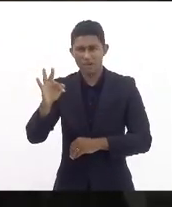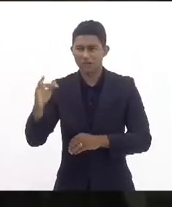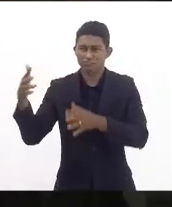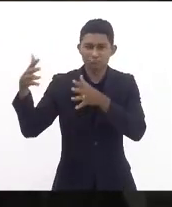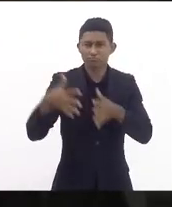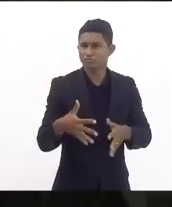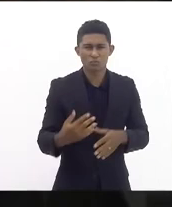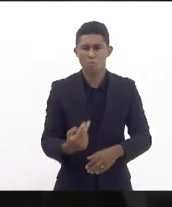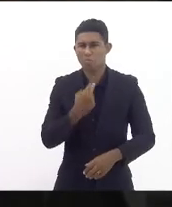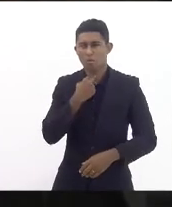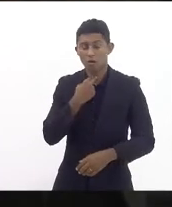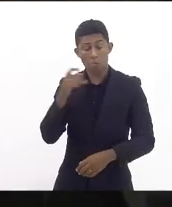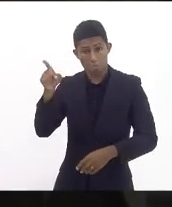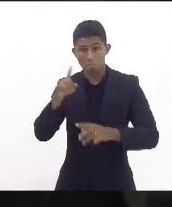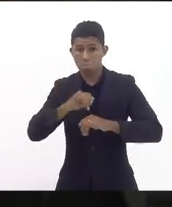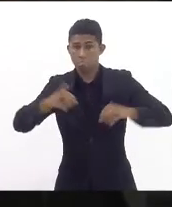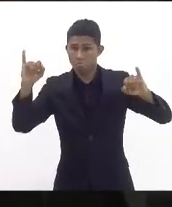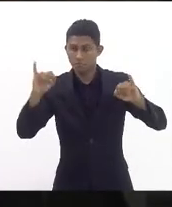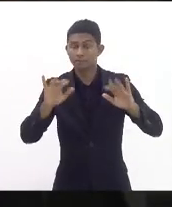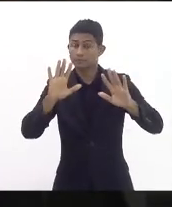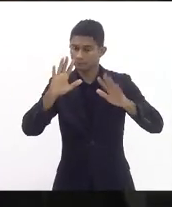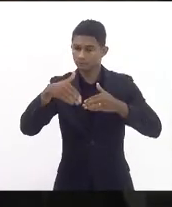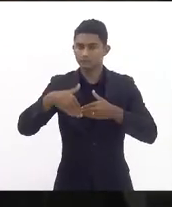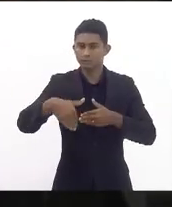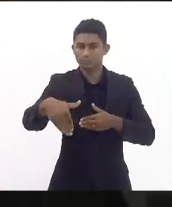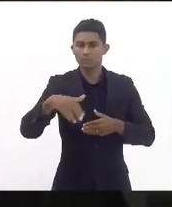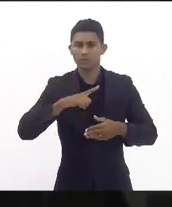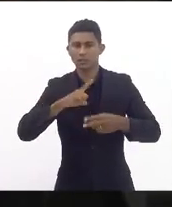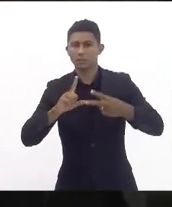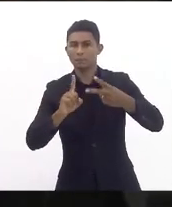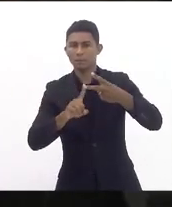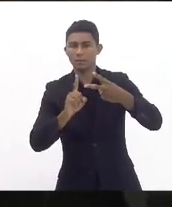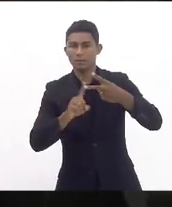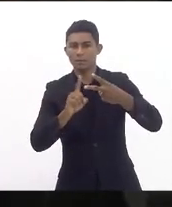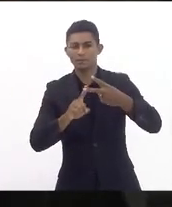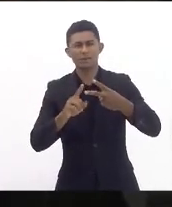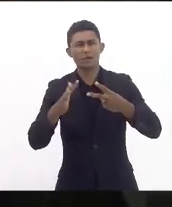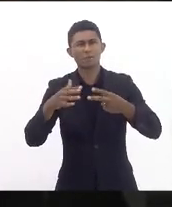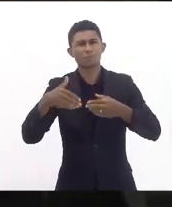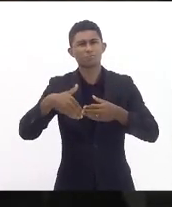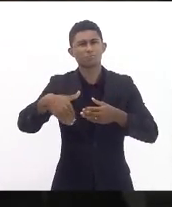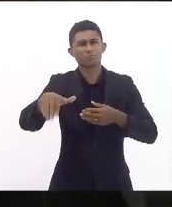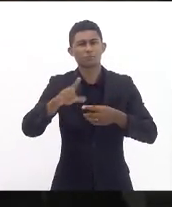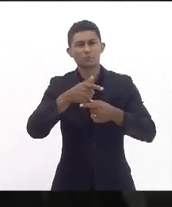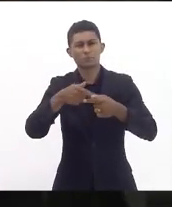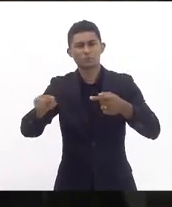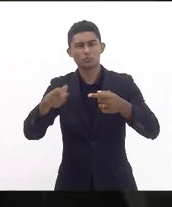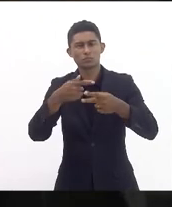e vamos ter o segundo turno segundo turno em duas semanas